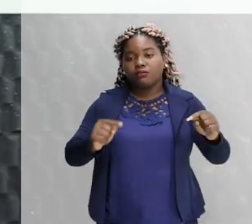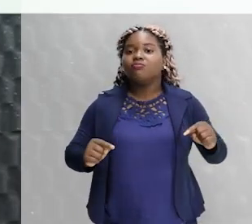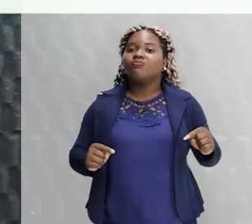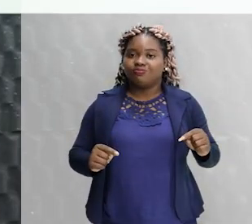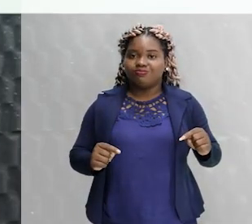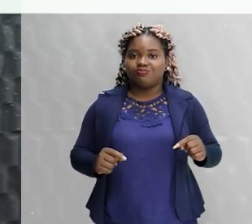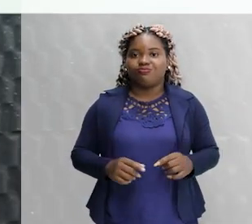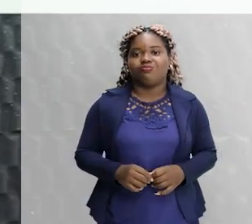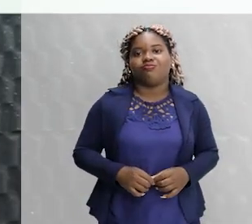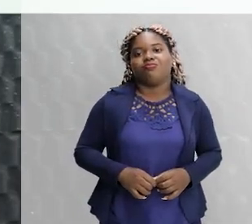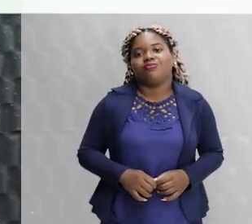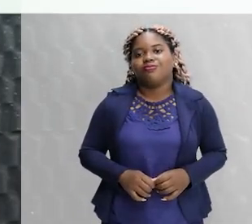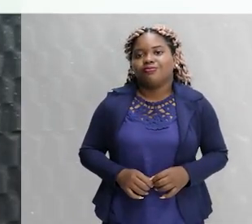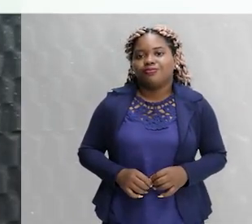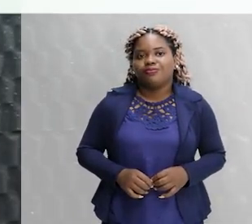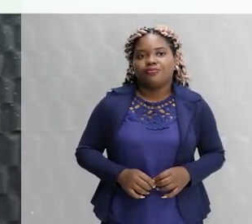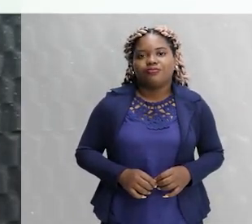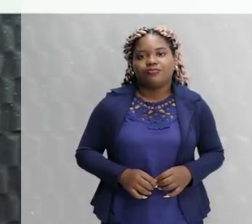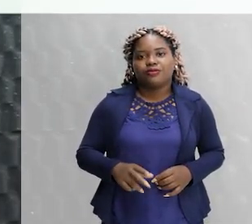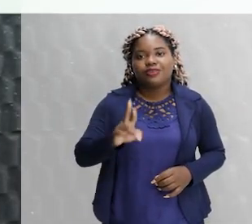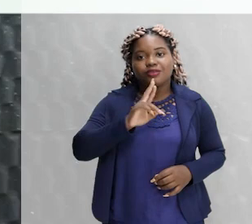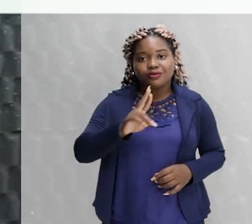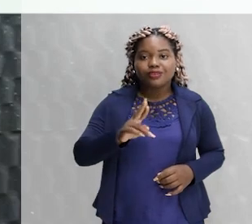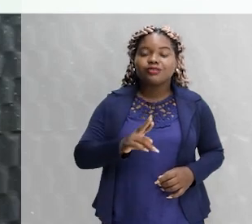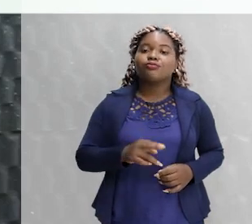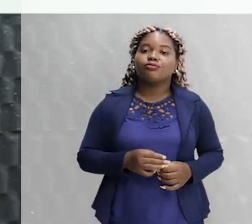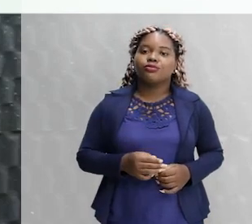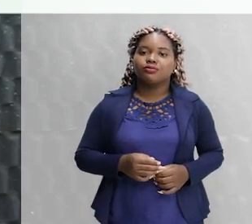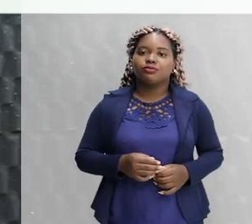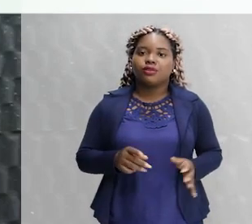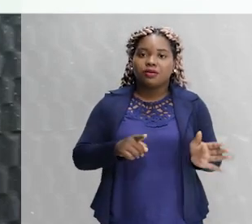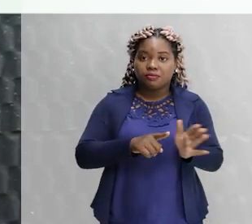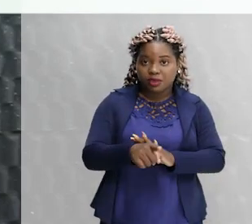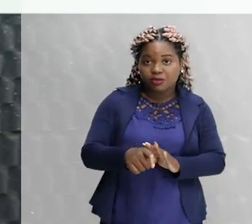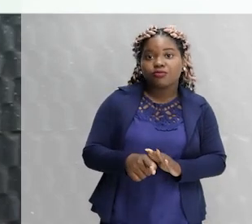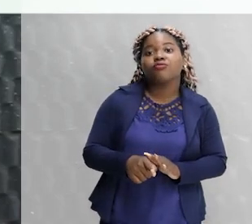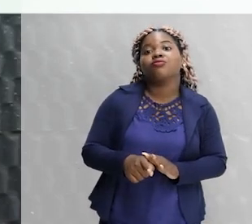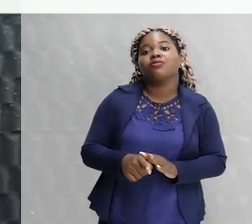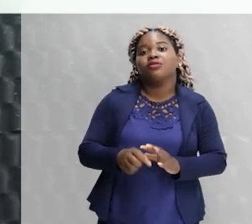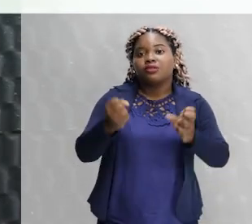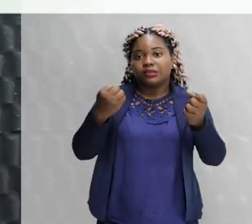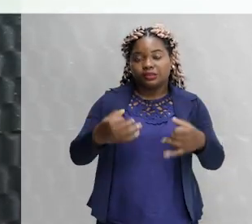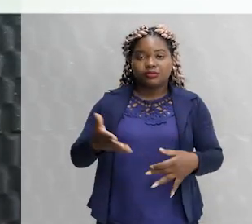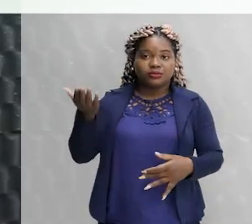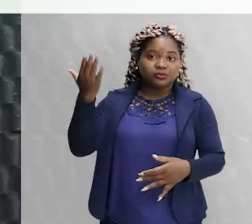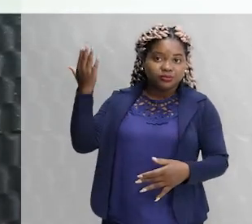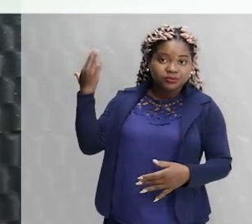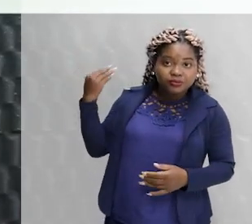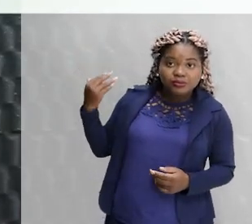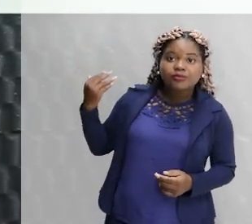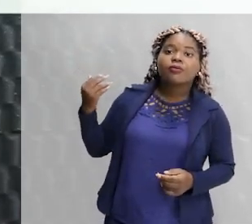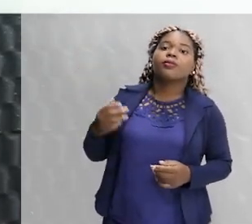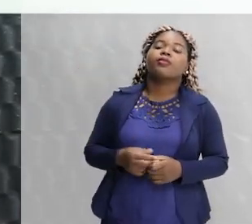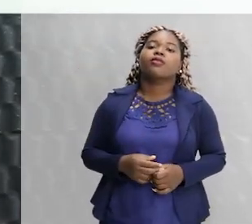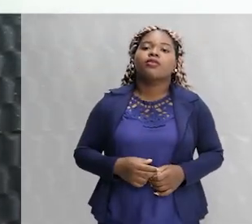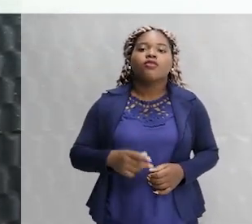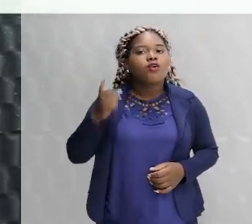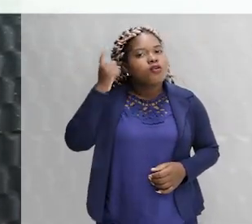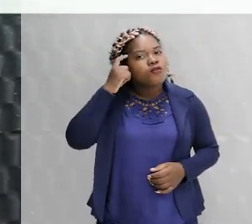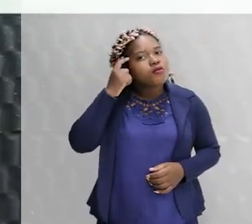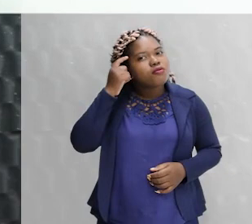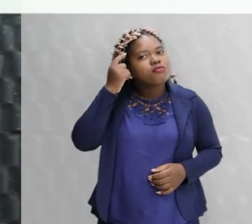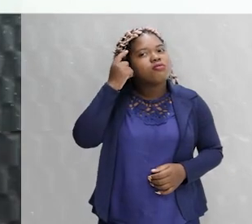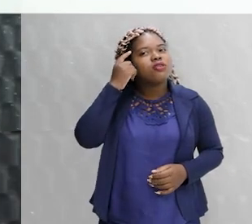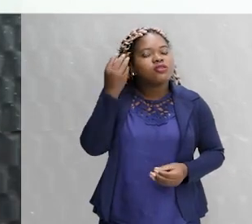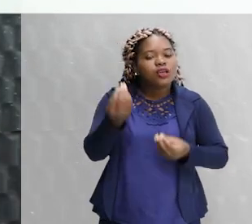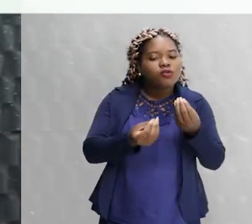dado aparece. Tá? Então, a gente vai responder essa mesma questão que está lá no vídeo de média aritmética simples, raciocinando isso como se